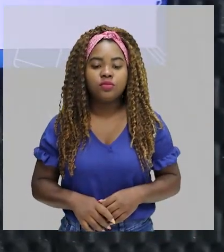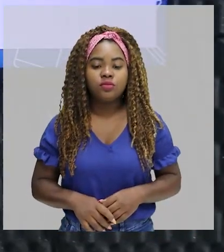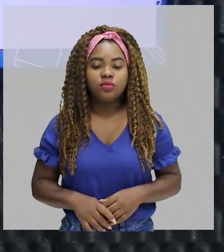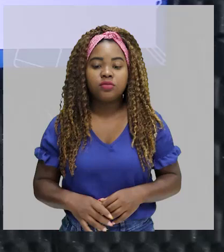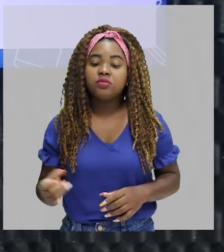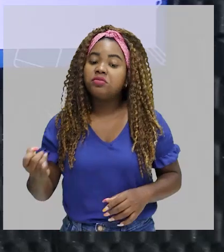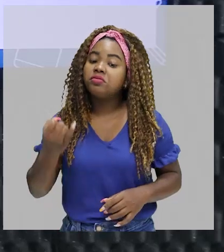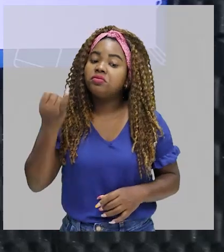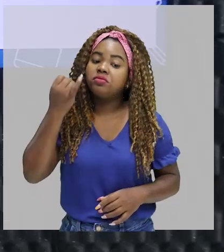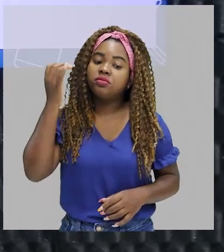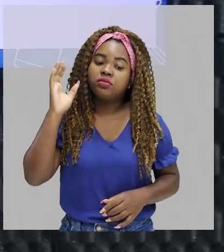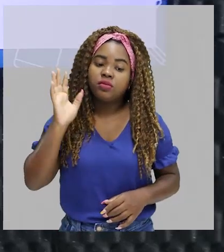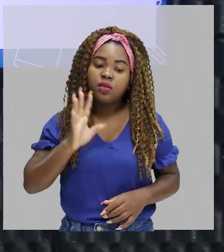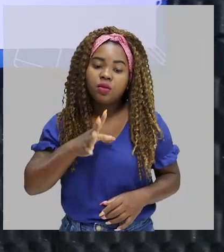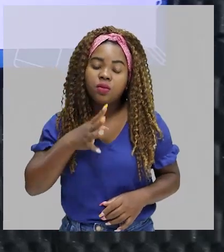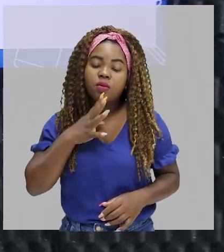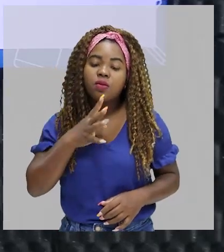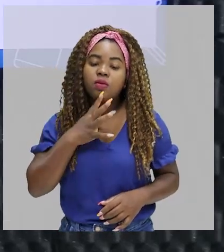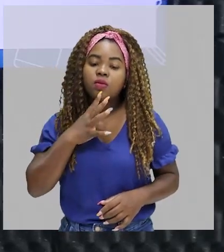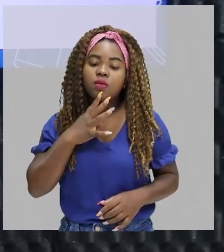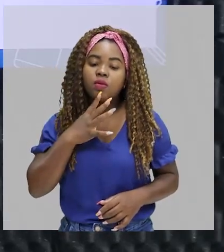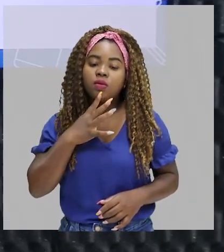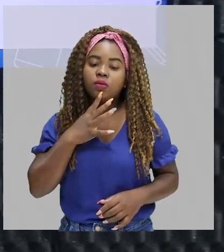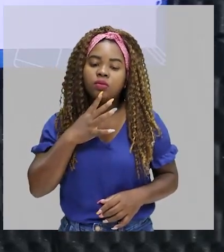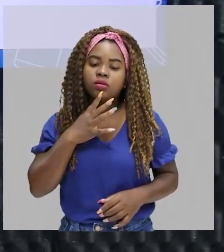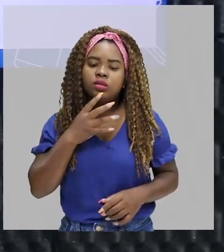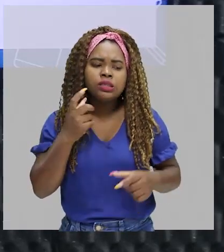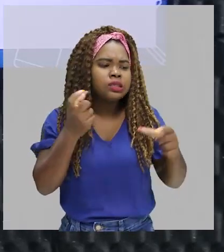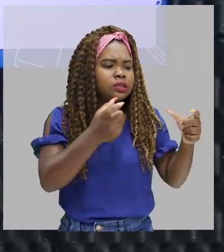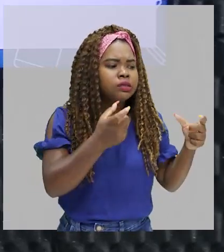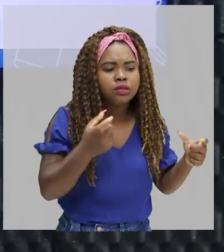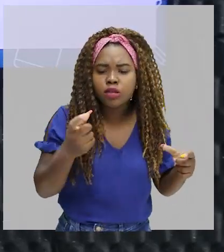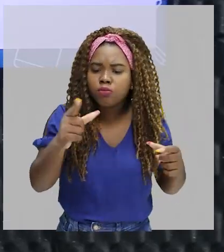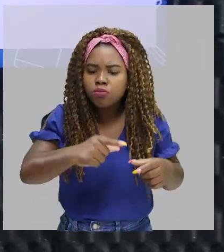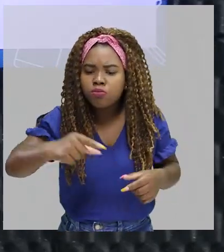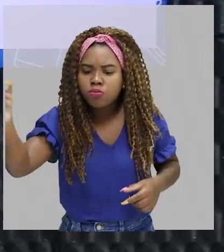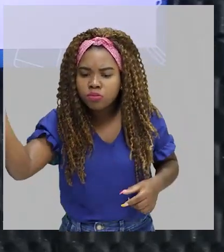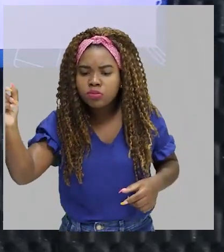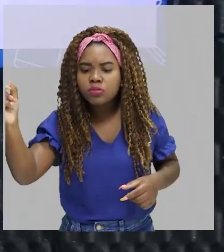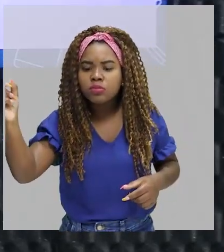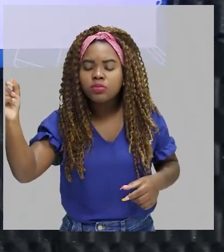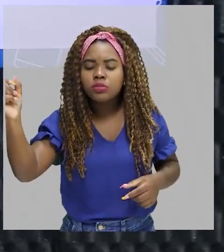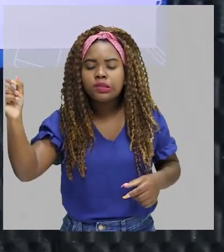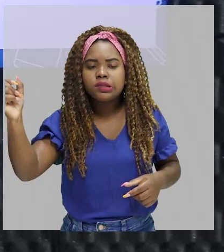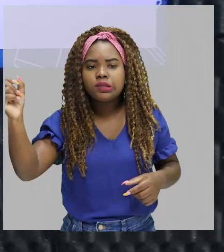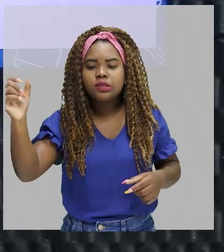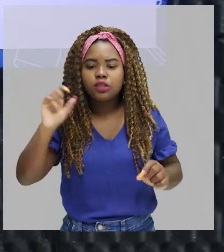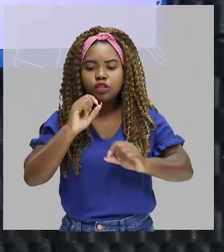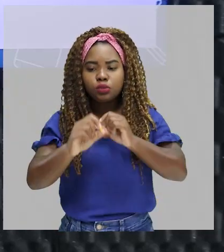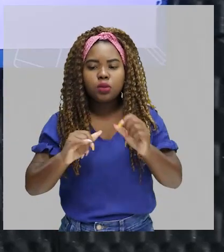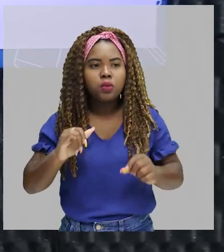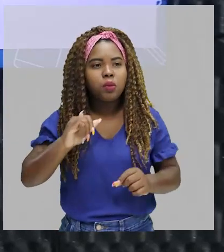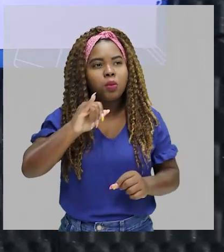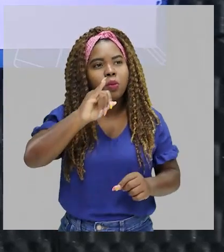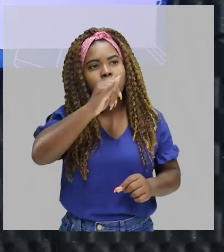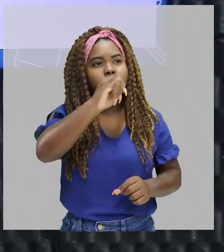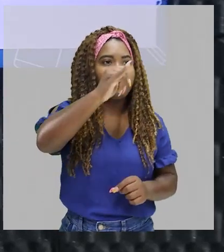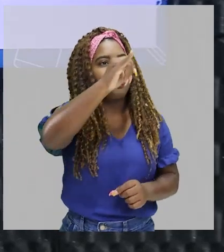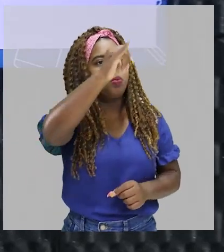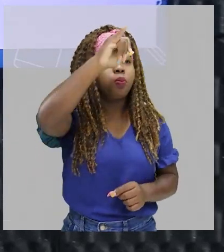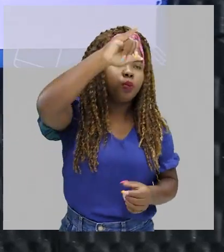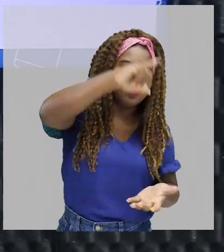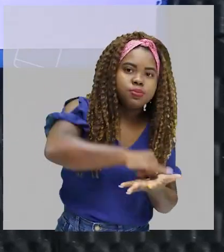importante conhecer onde estão as saídas em caso do avião, em caso de emergência.